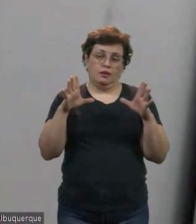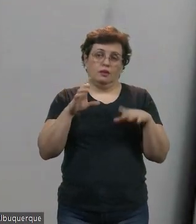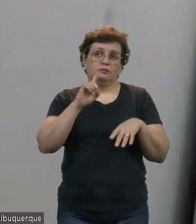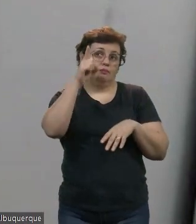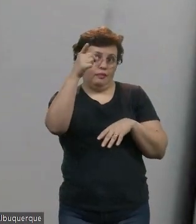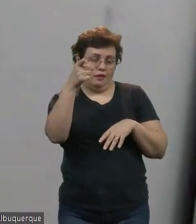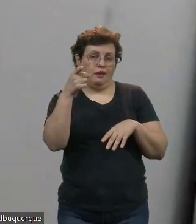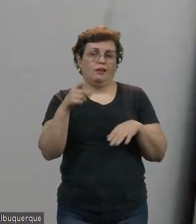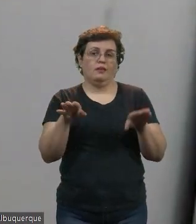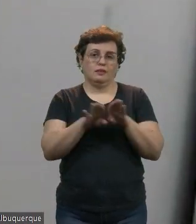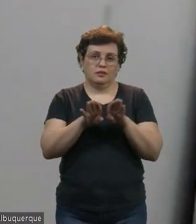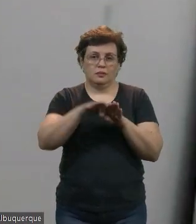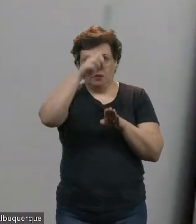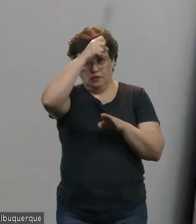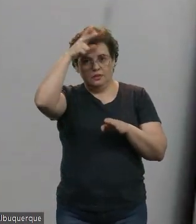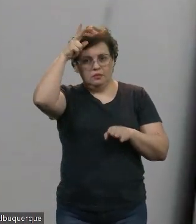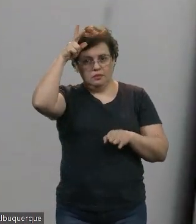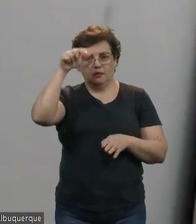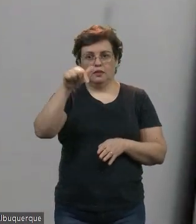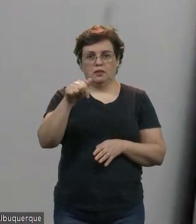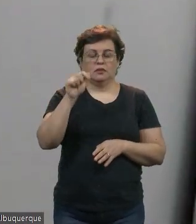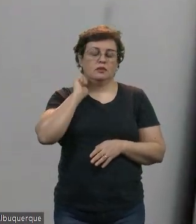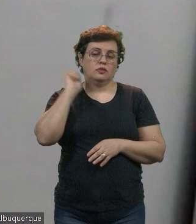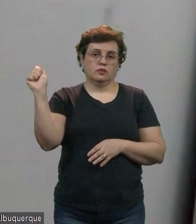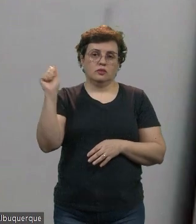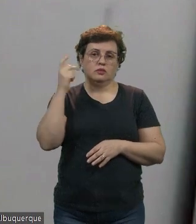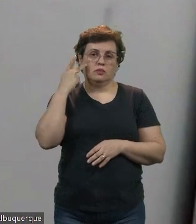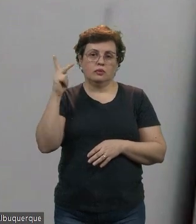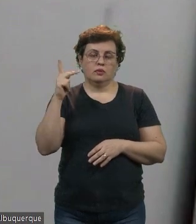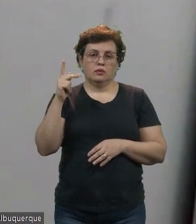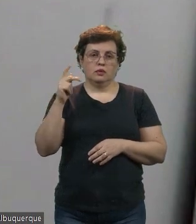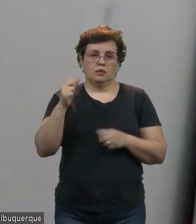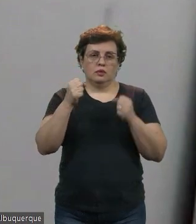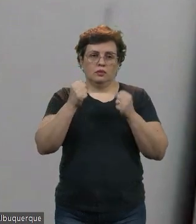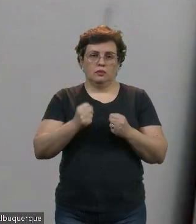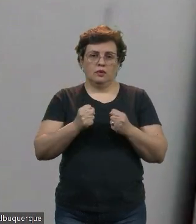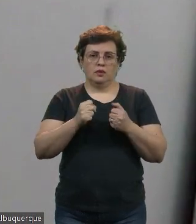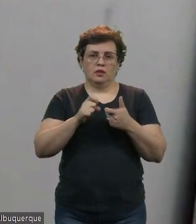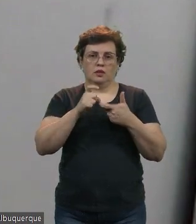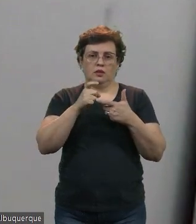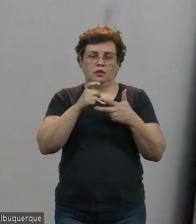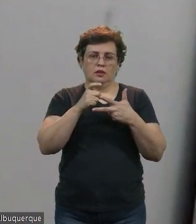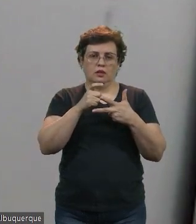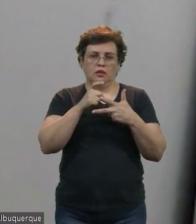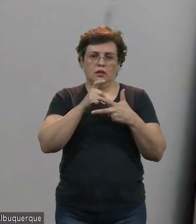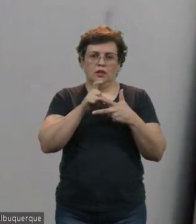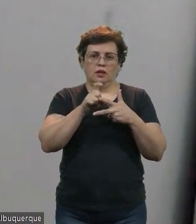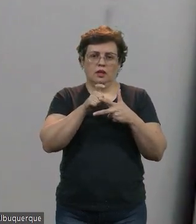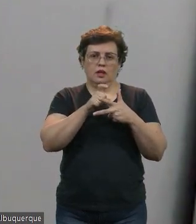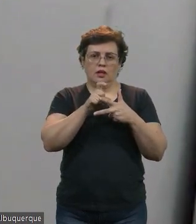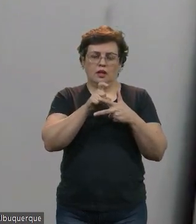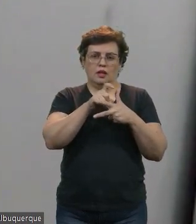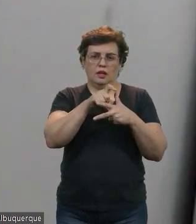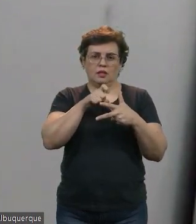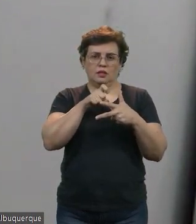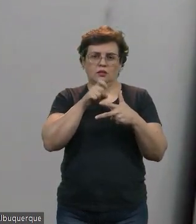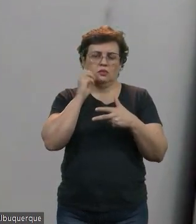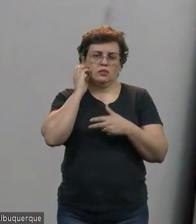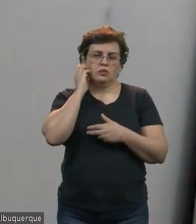no dia 7 de abril também para o Executivo. Eu só tenho que falar assim, ó, infelizmente,